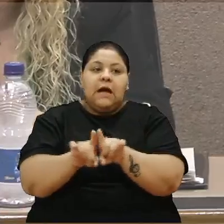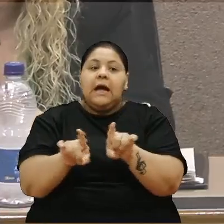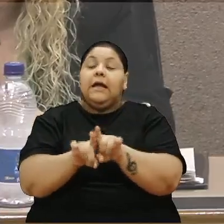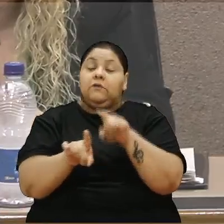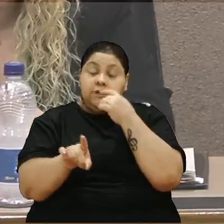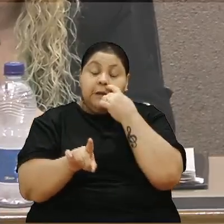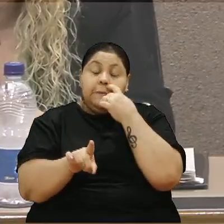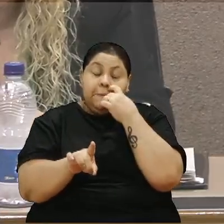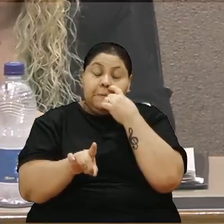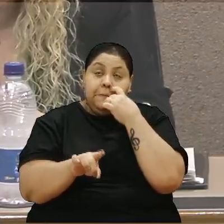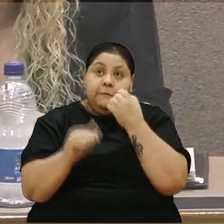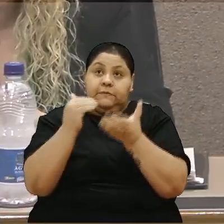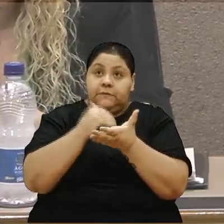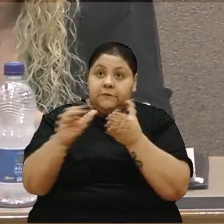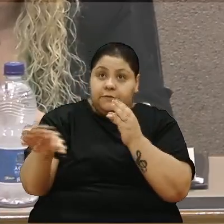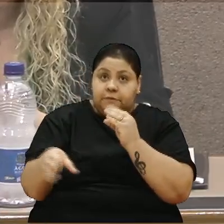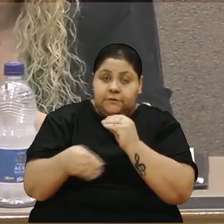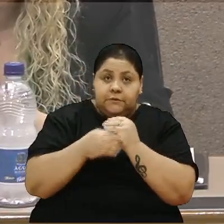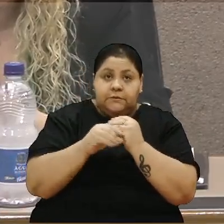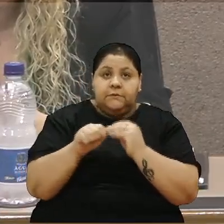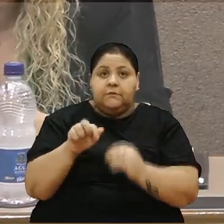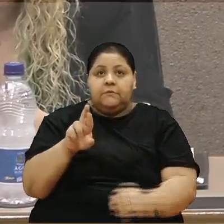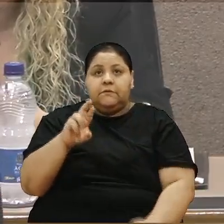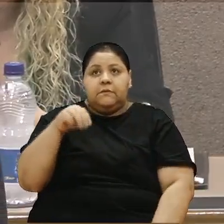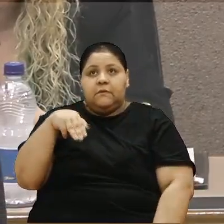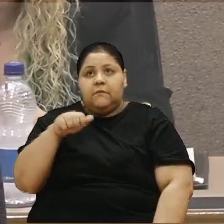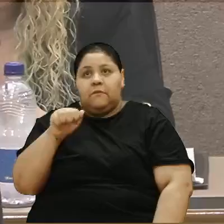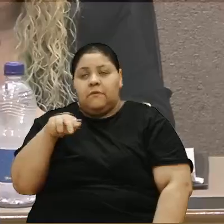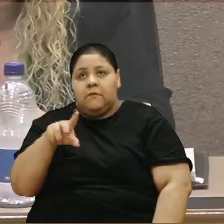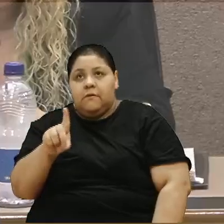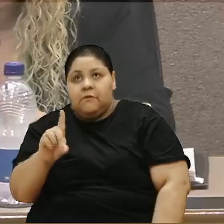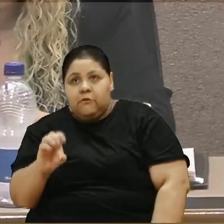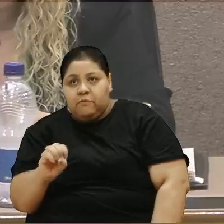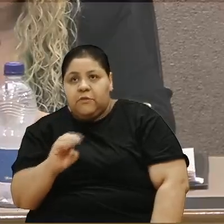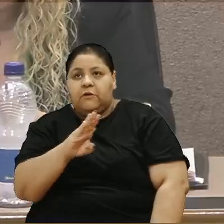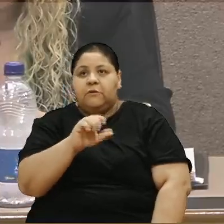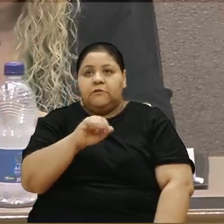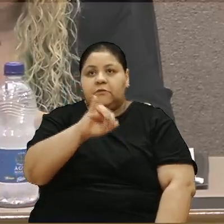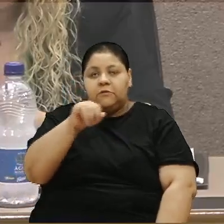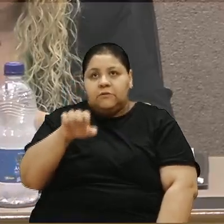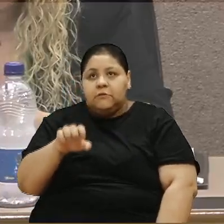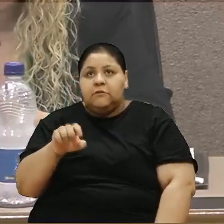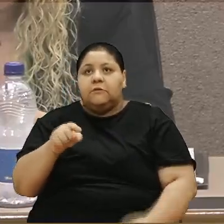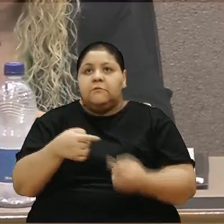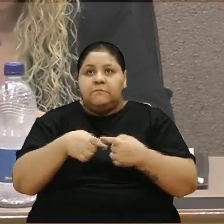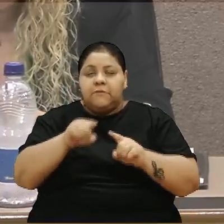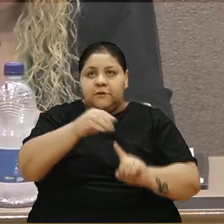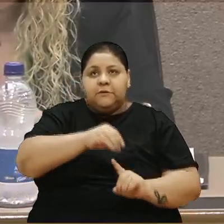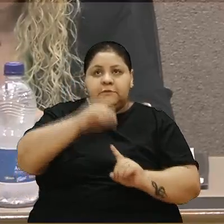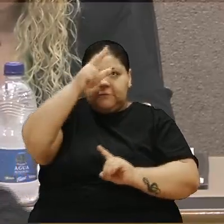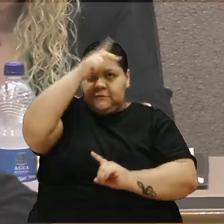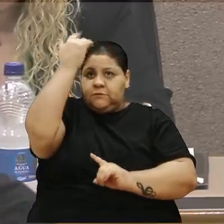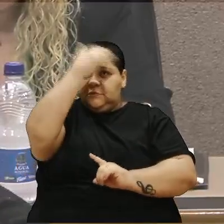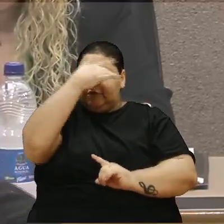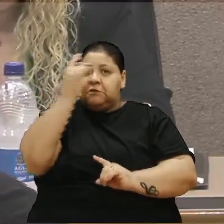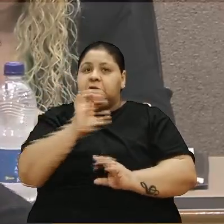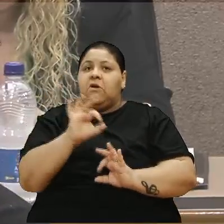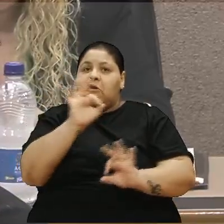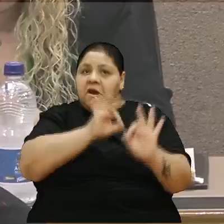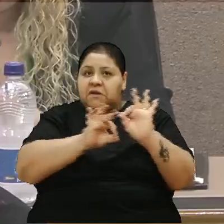secretário adjunto, o tenente Armando, a Dione, o Bagé, mas principalmente ao prefeito Adiló por estar fechando uma equipe